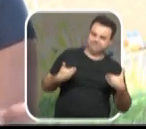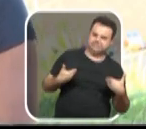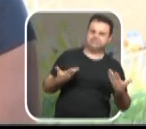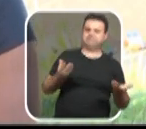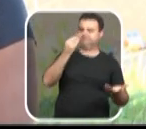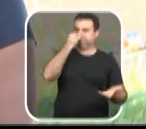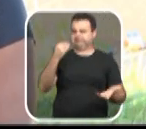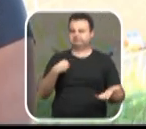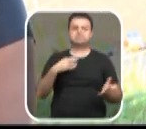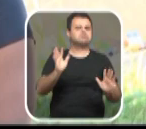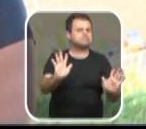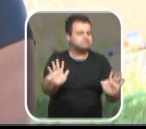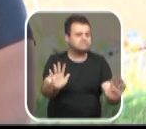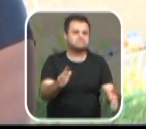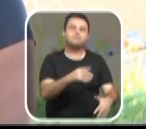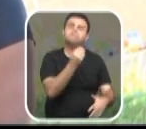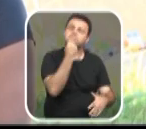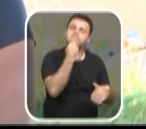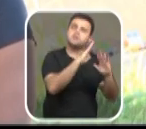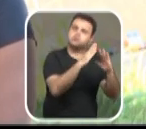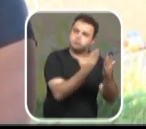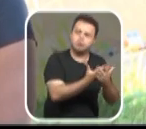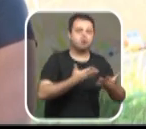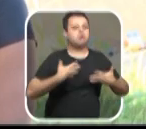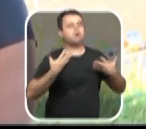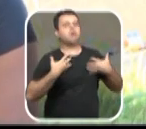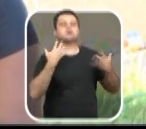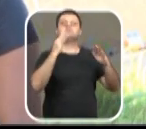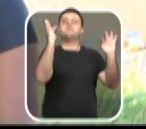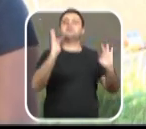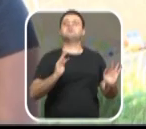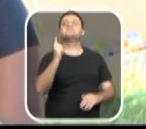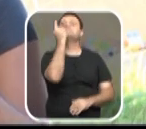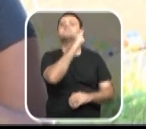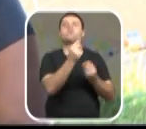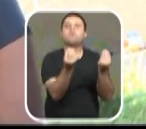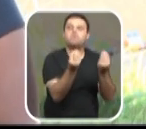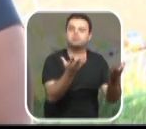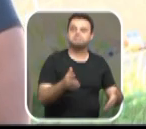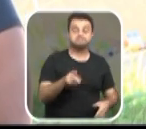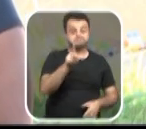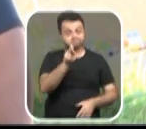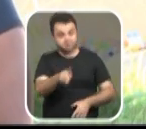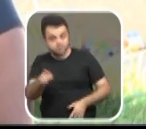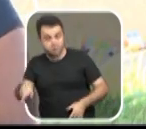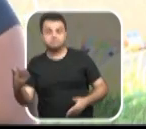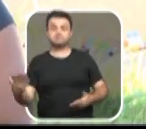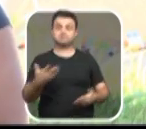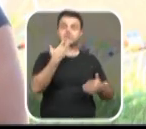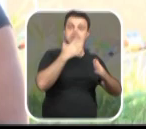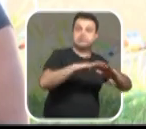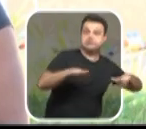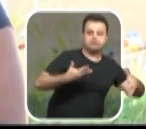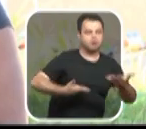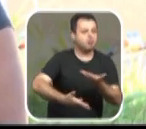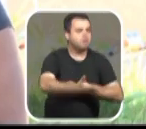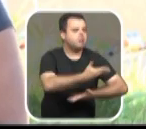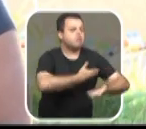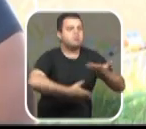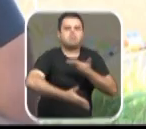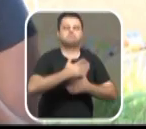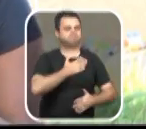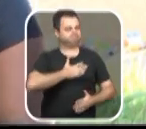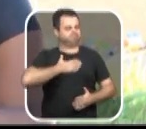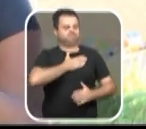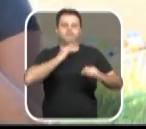como encontrar a felicidade nesse espaço, sabe? Como que os professores, educadores podem ser felizes, como as crianças podem ser